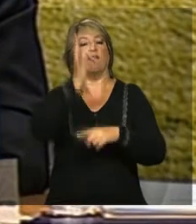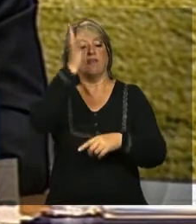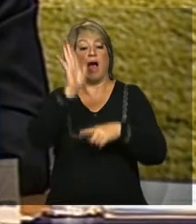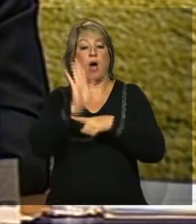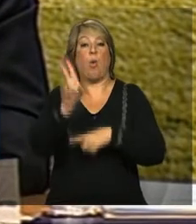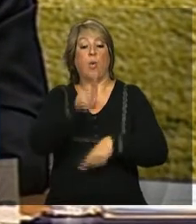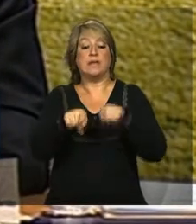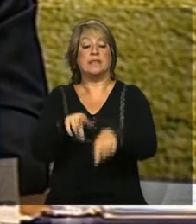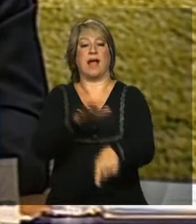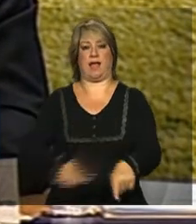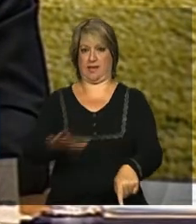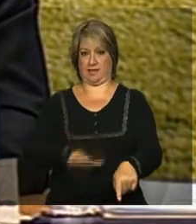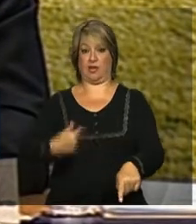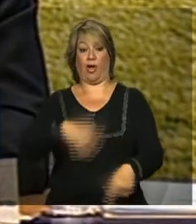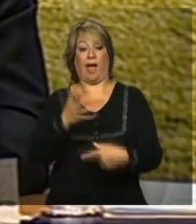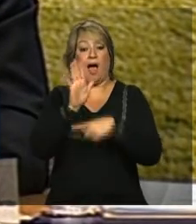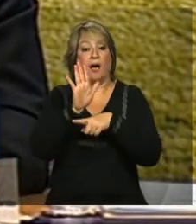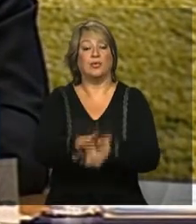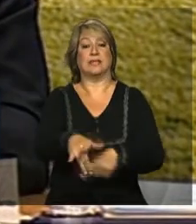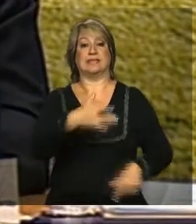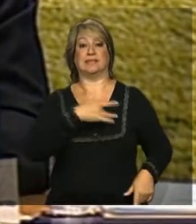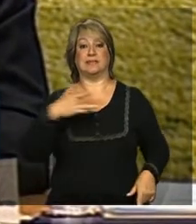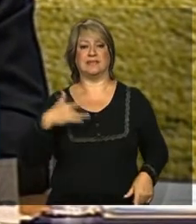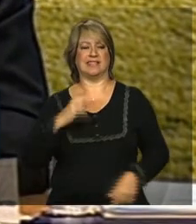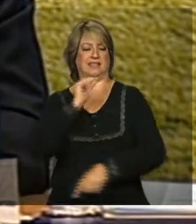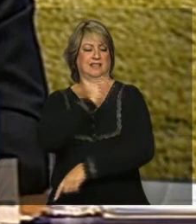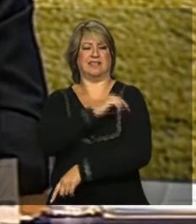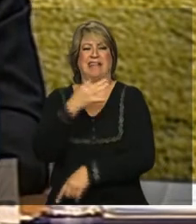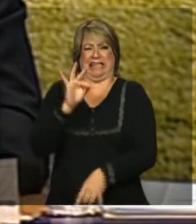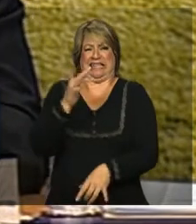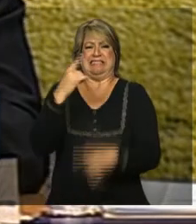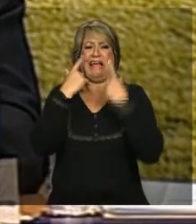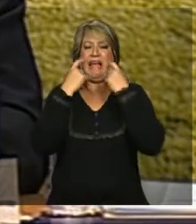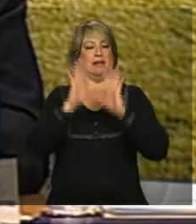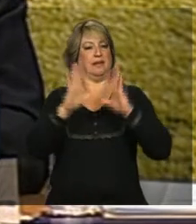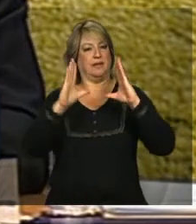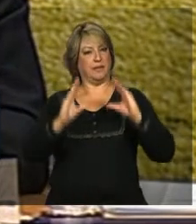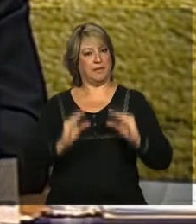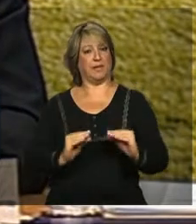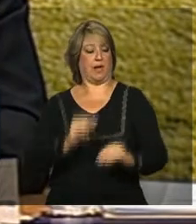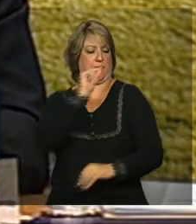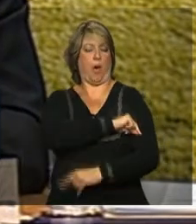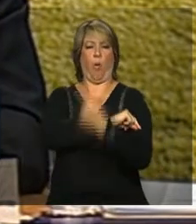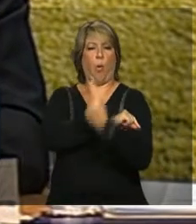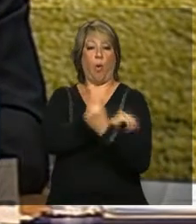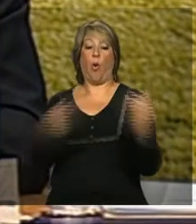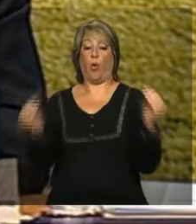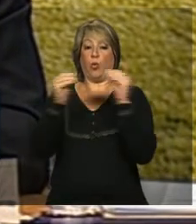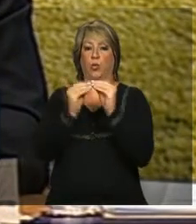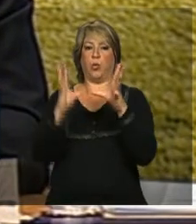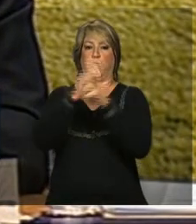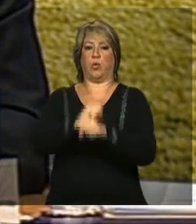uso para criança Nós queremos fazer as crianças estejam protegidas na com menor número de picadas possíveis acho que é o nosso grande esforço mas